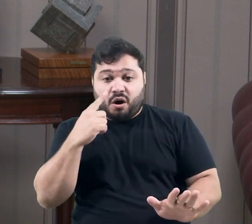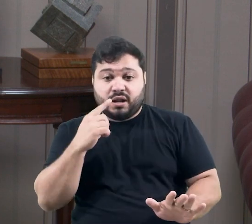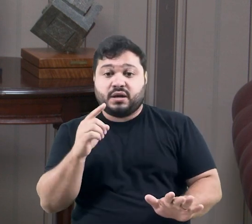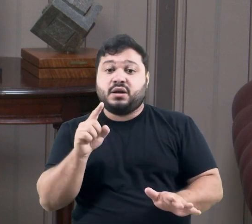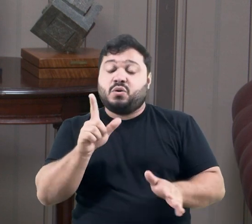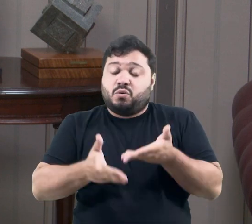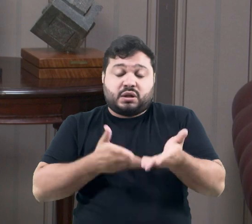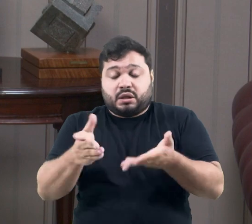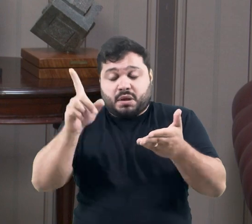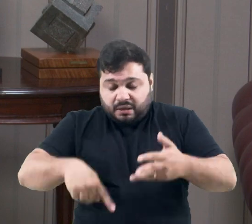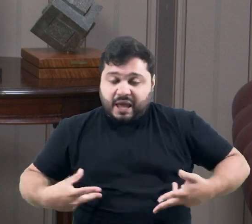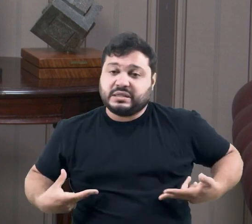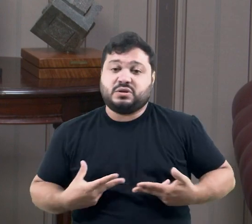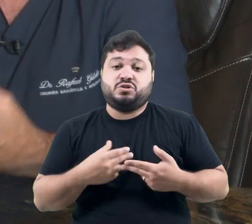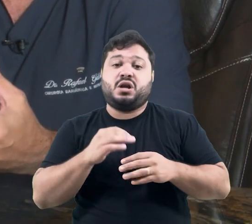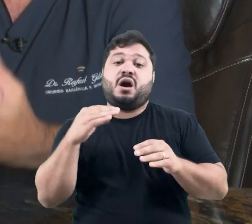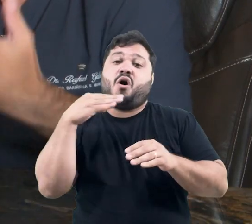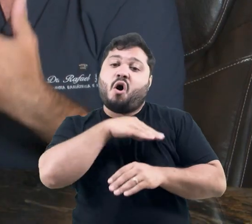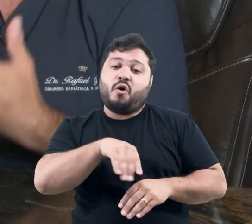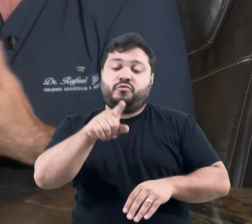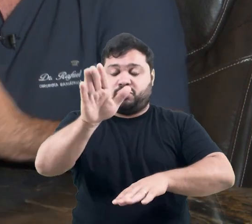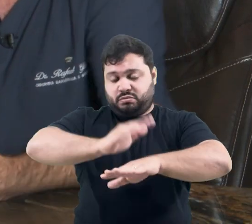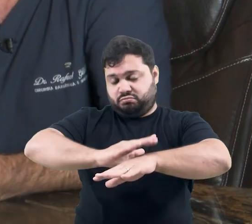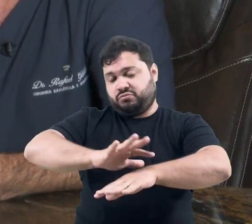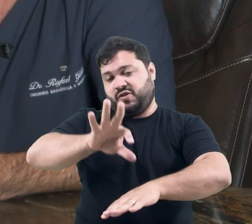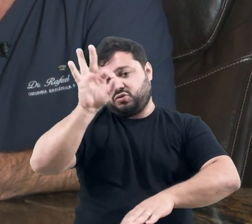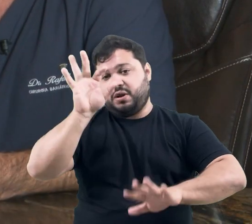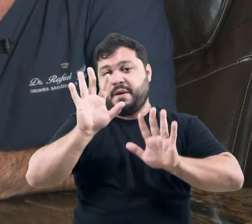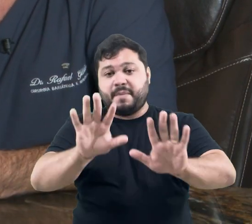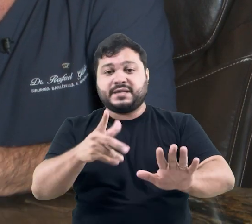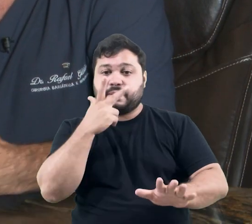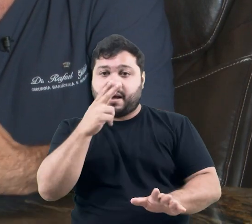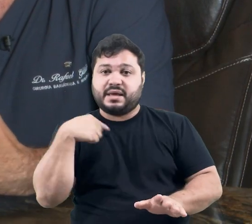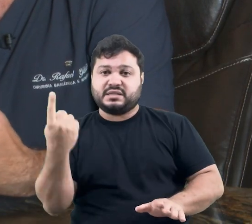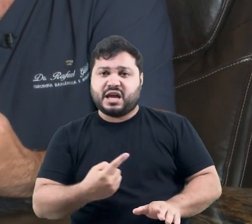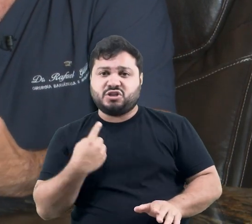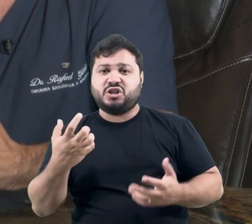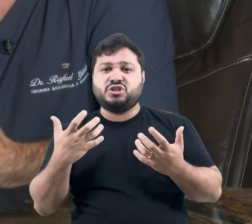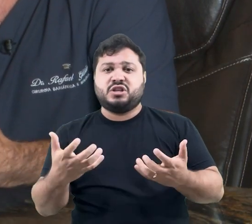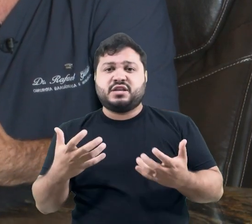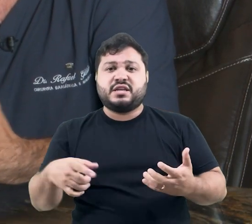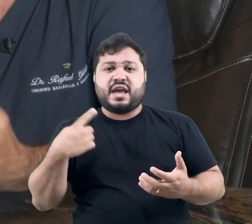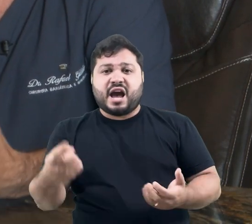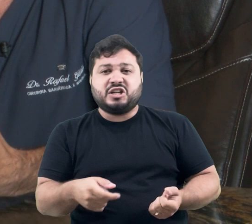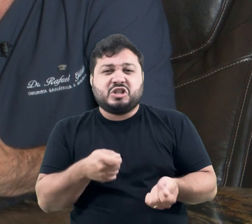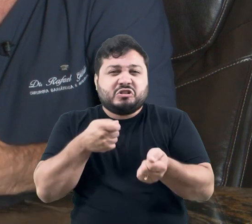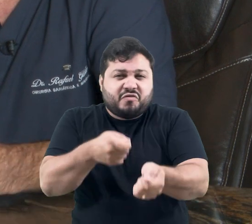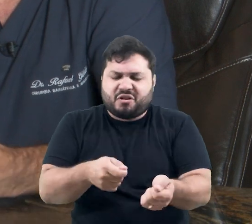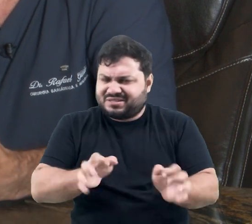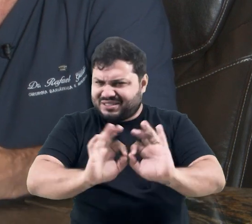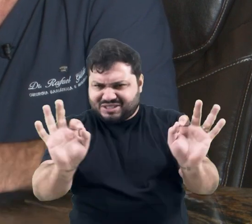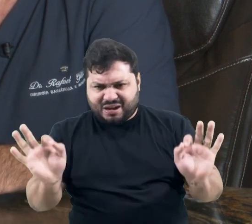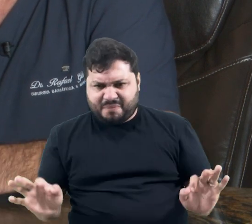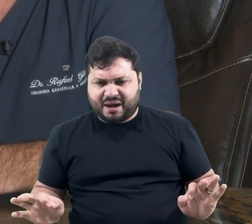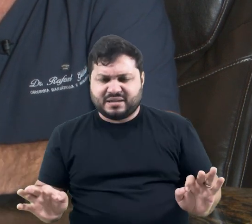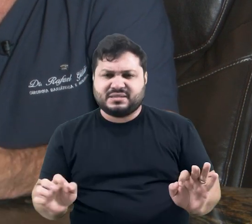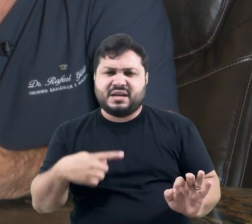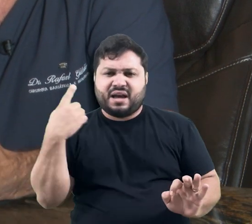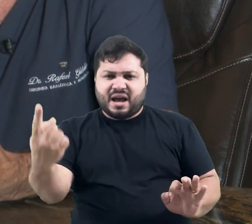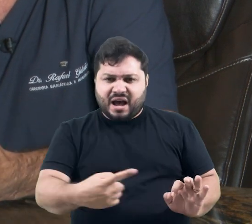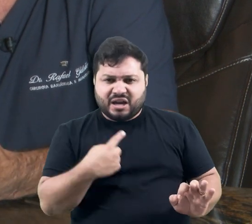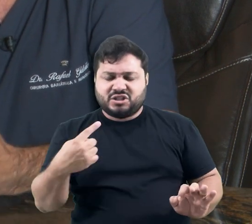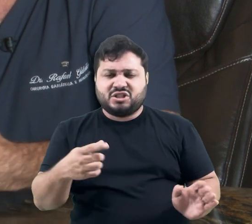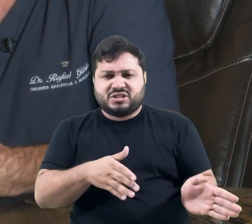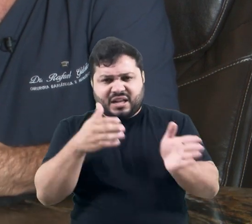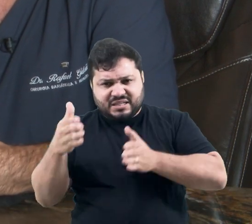só simplesmente que o tratamento é cirúrgico. Óbvio que a decisão é pessoal, mas parece que a gente é que quer, que a gente que força a barra, jamais. Mas a